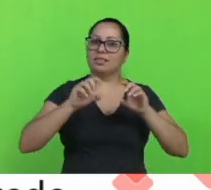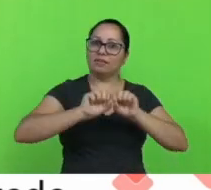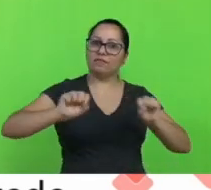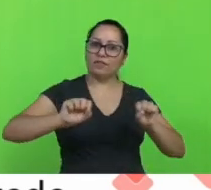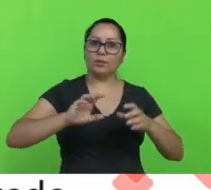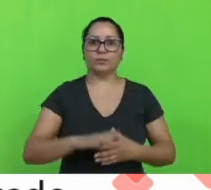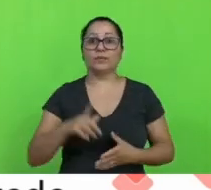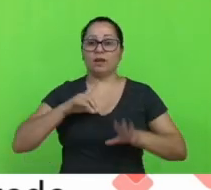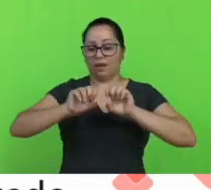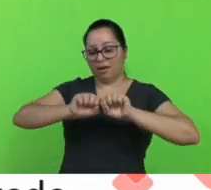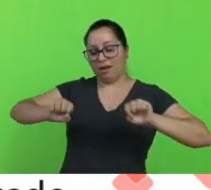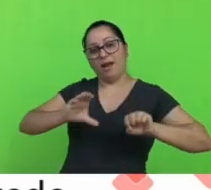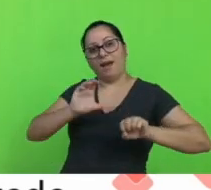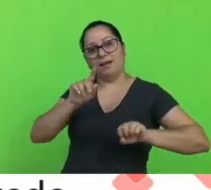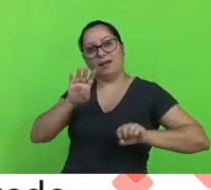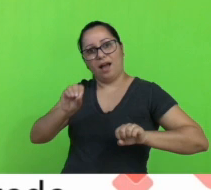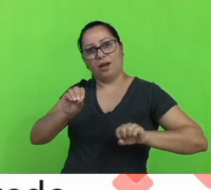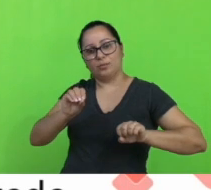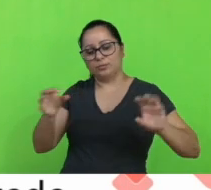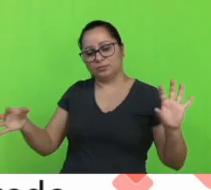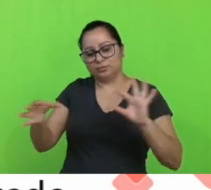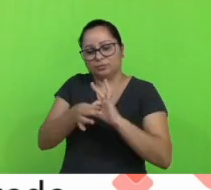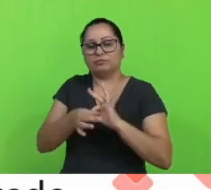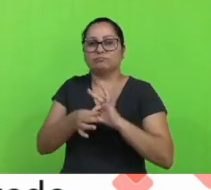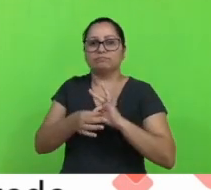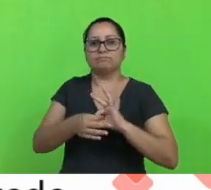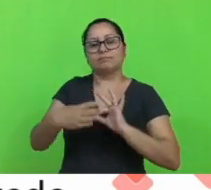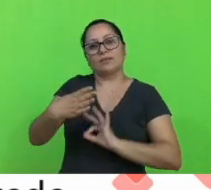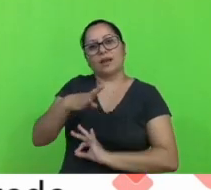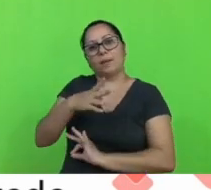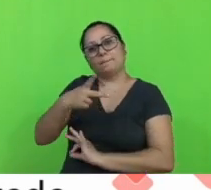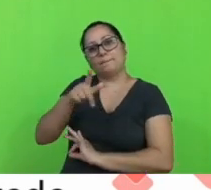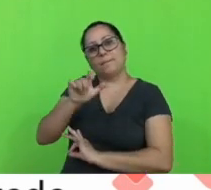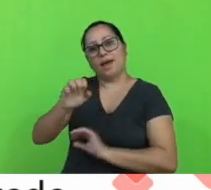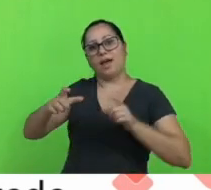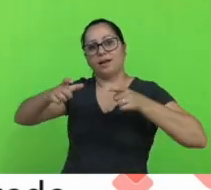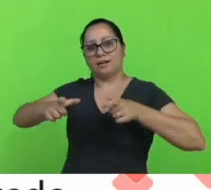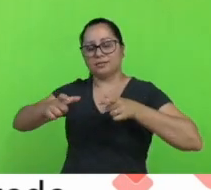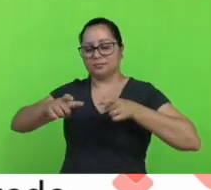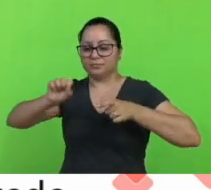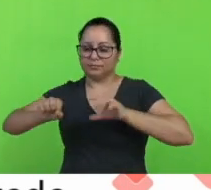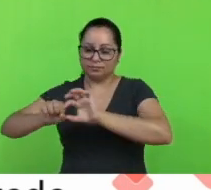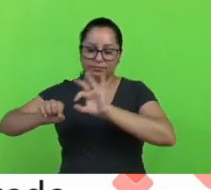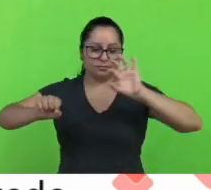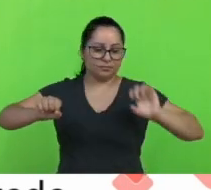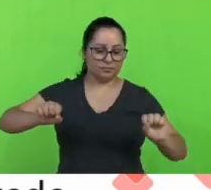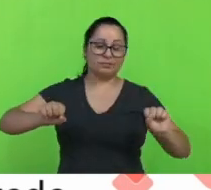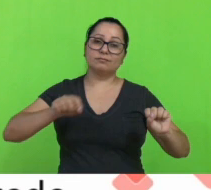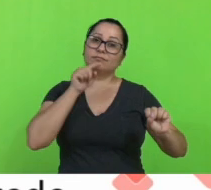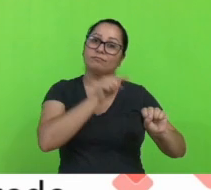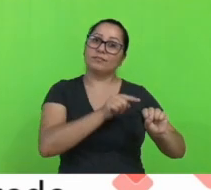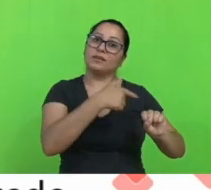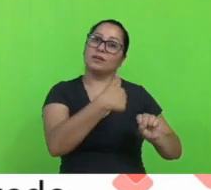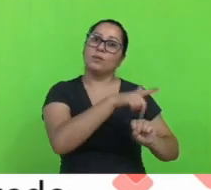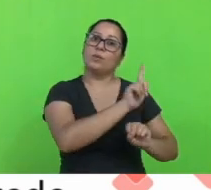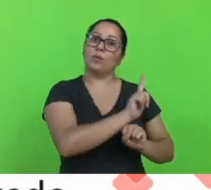um fio, um cabo, né, conectado nessa placa de rede, e a outra ponta do cabo vai estar conectada então